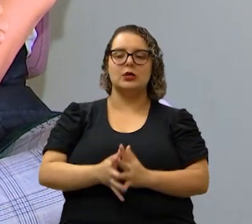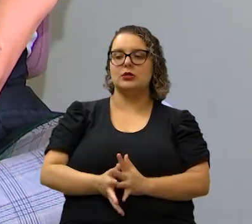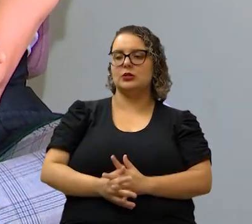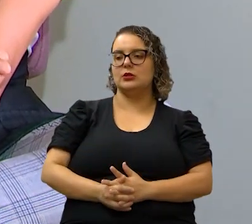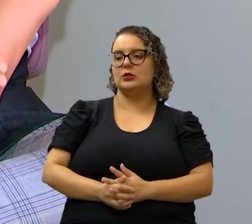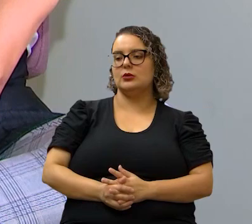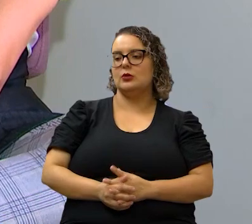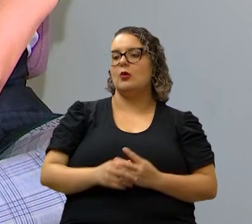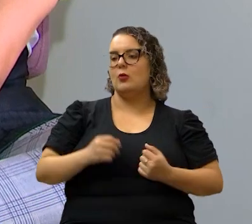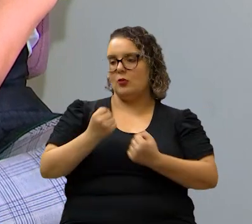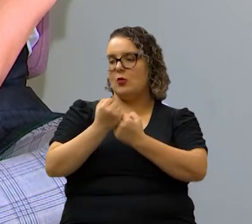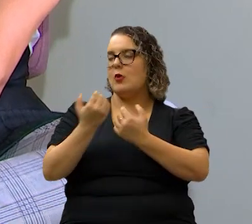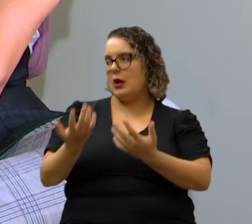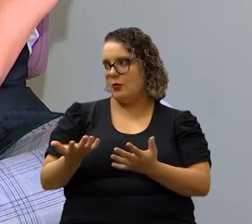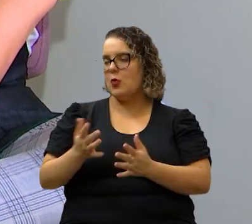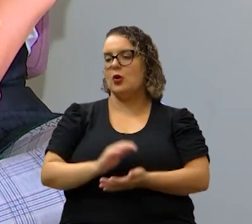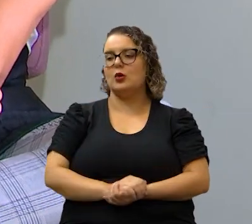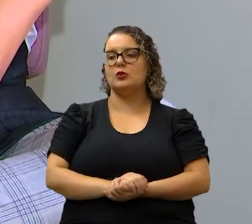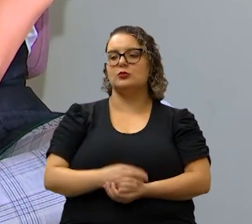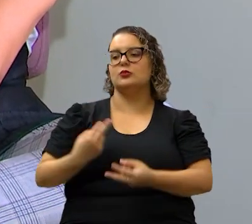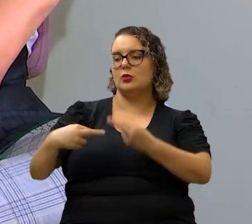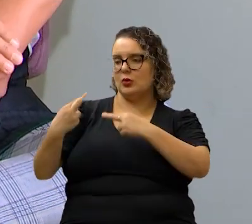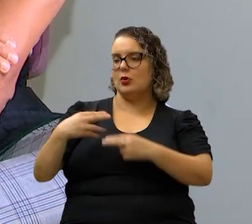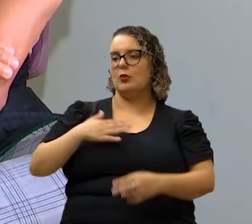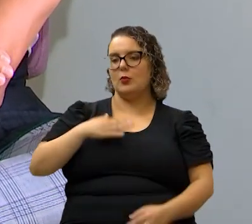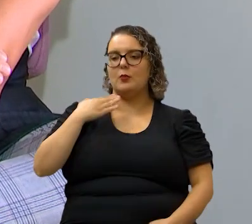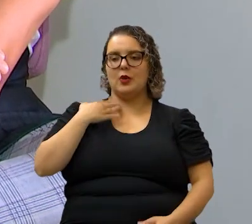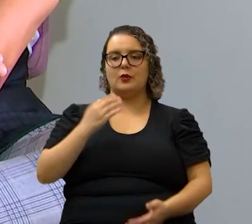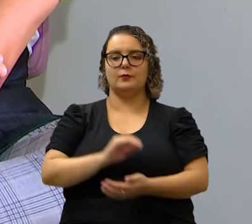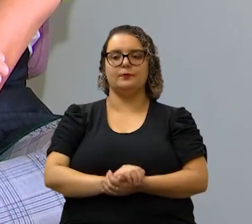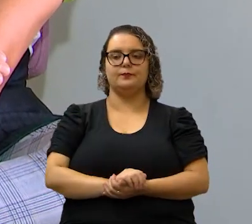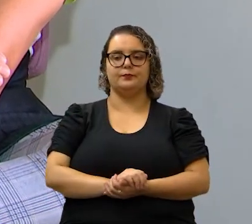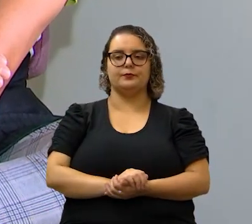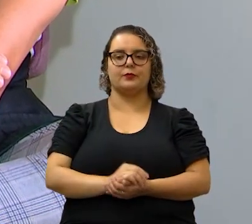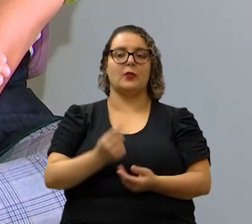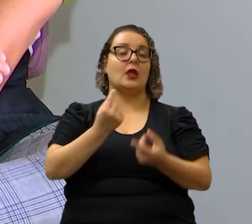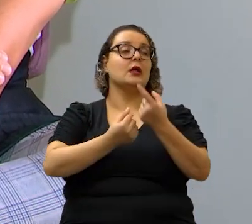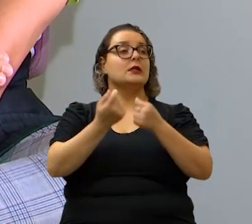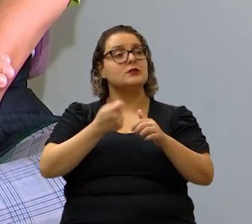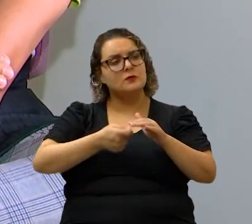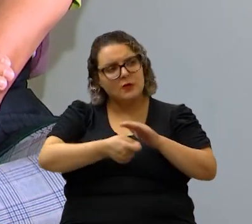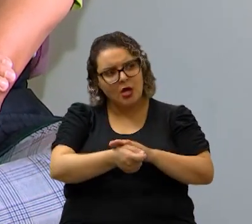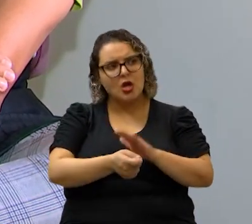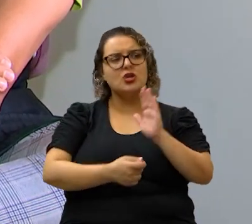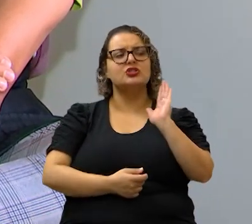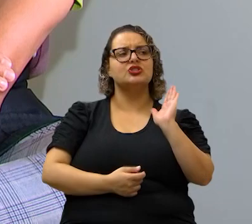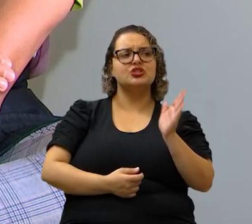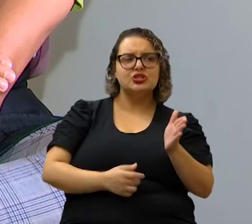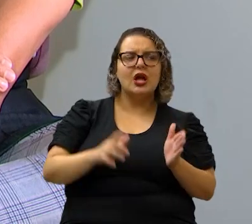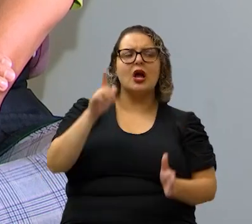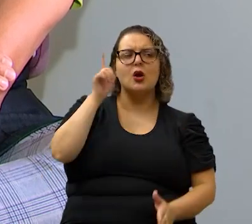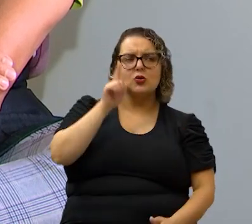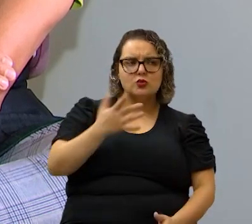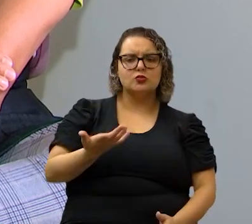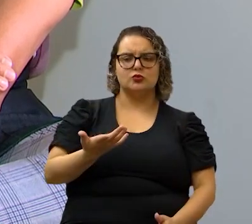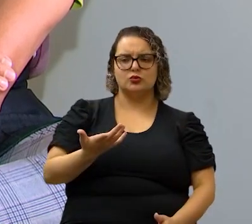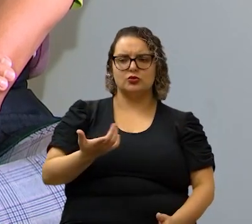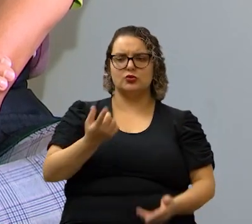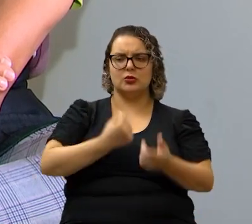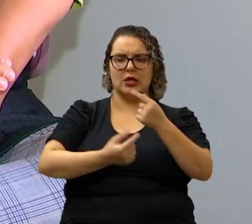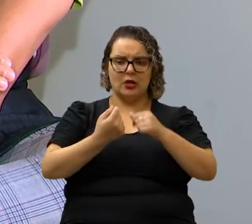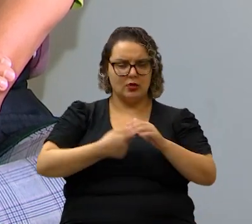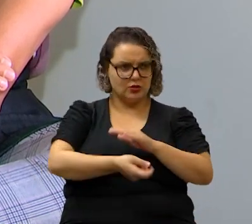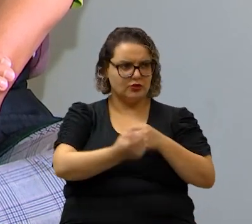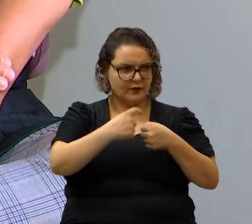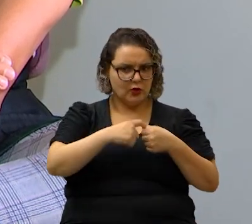foi um apoio mesmo através do relacionamento com o meu banco. Desse valor investido, você já conseguiu ter esse